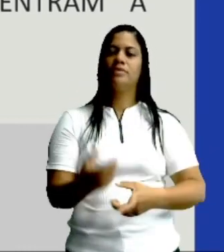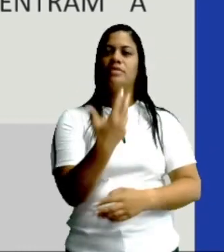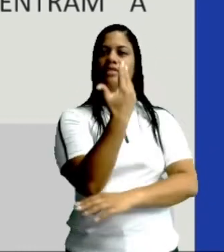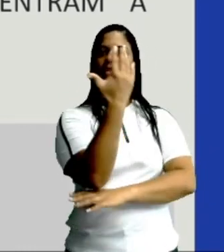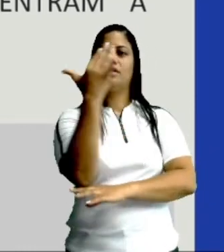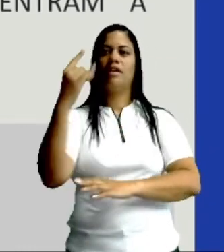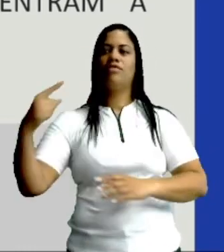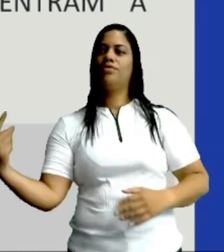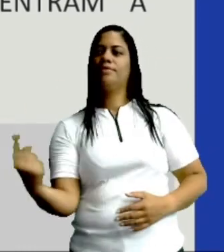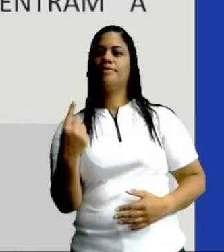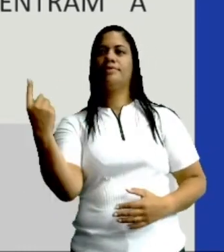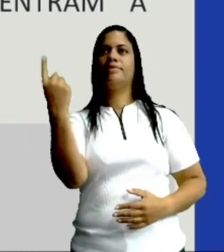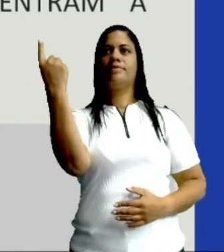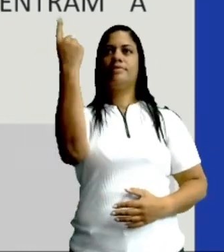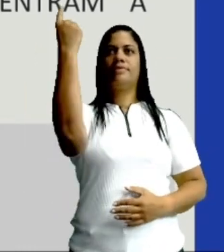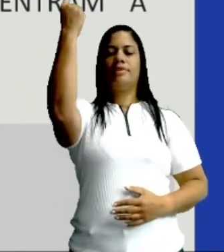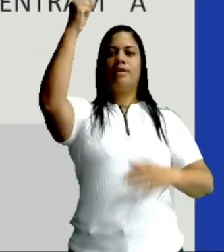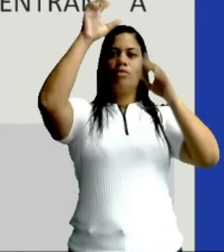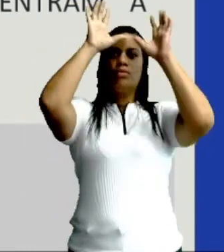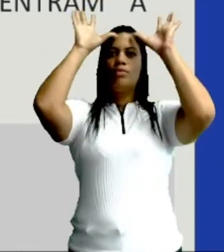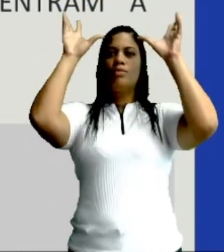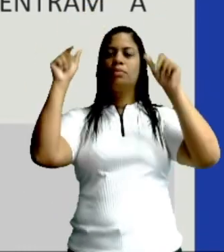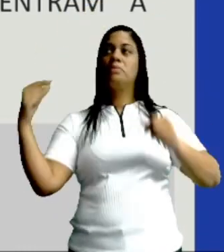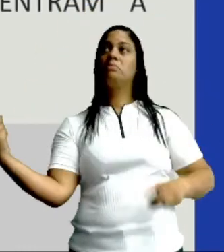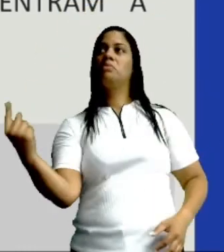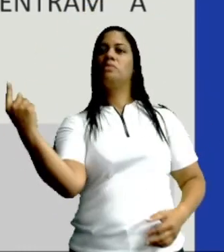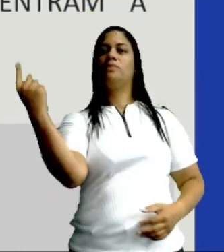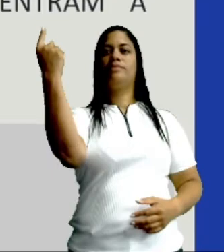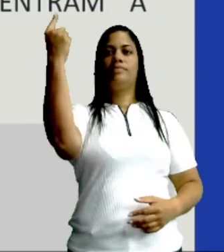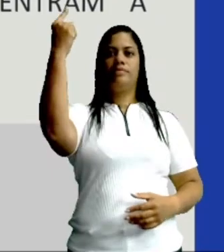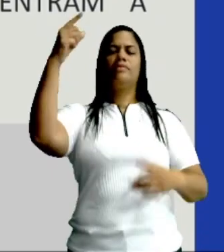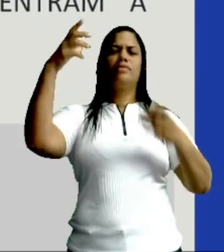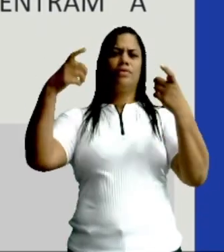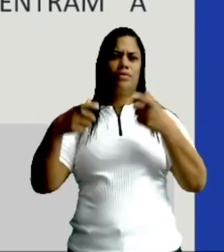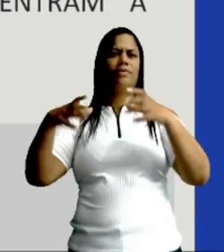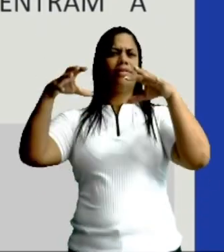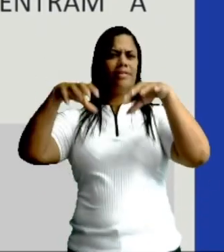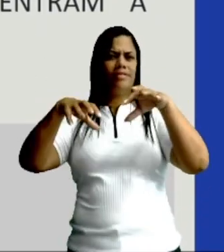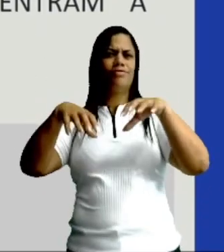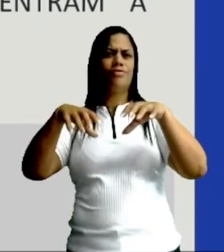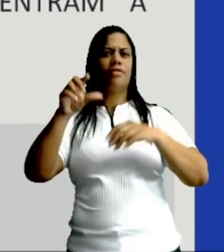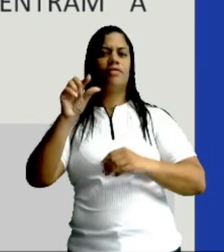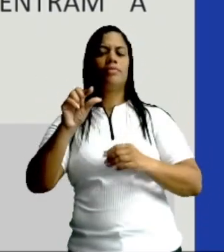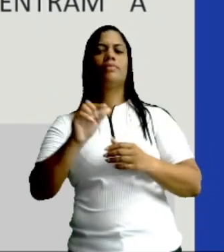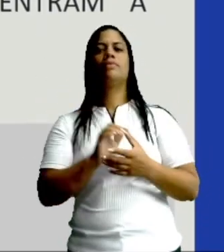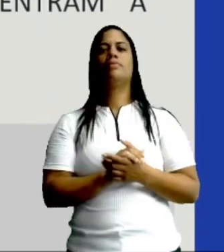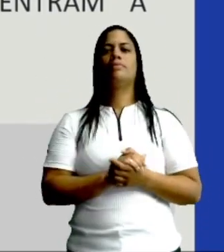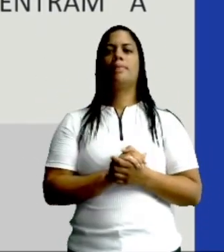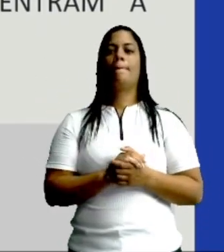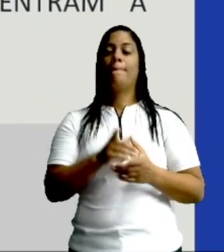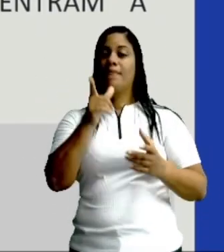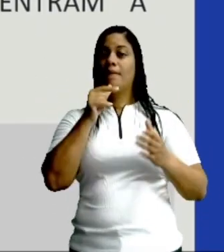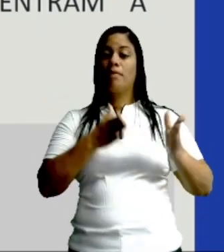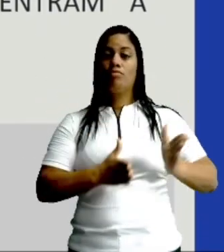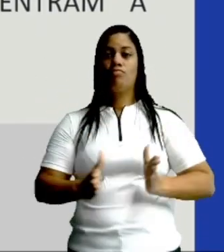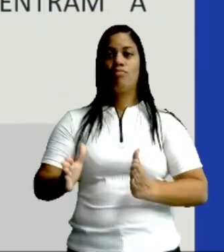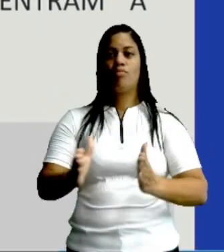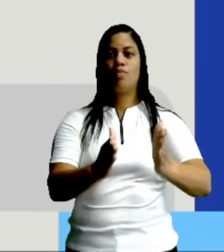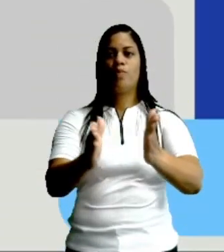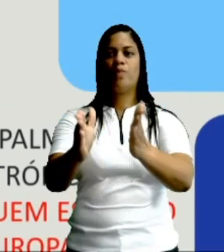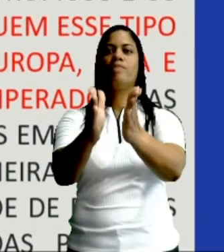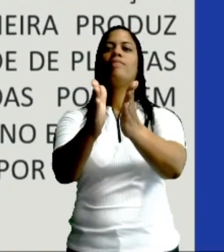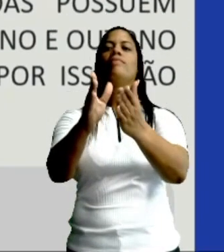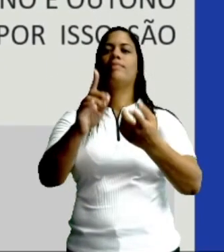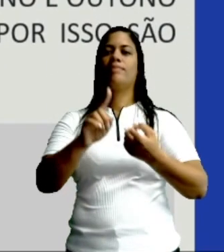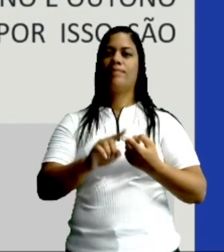grande porte, um clima mais úmido, né? Úmido, vamos dizer assim, molhado. E aí vamos ter grandes rios também.